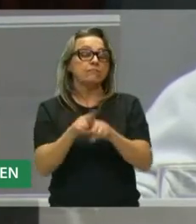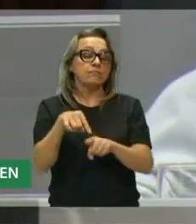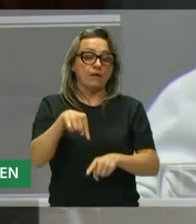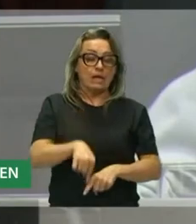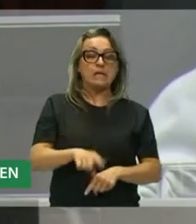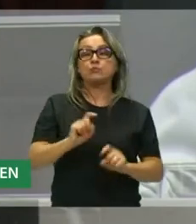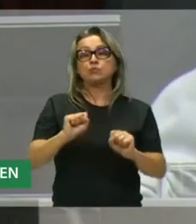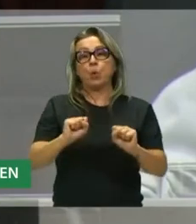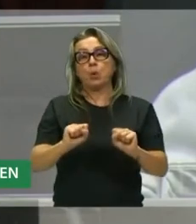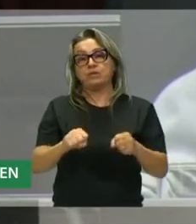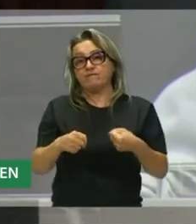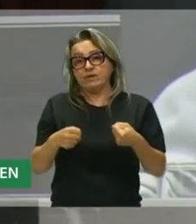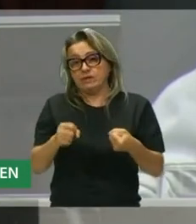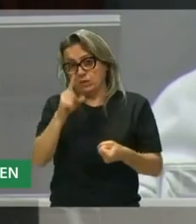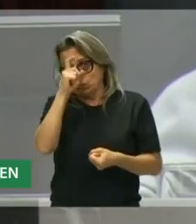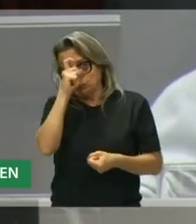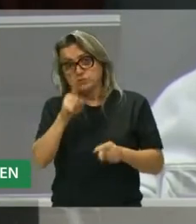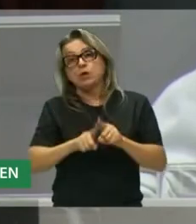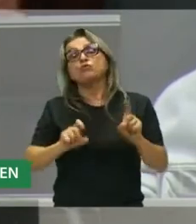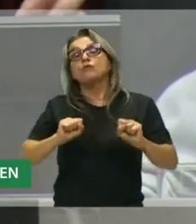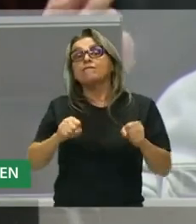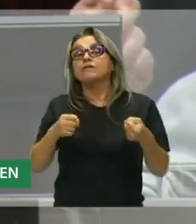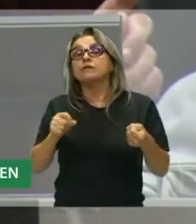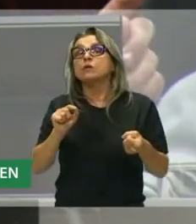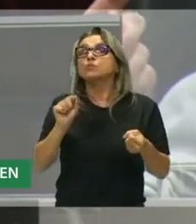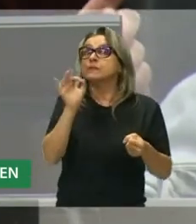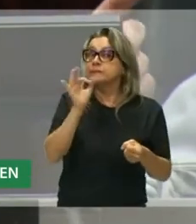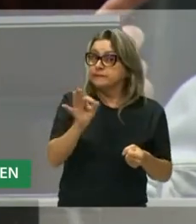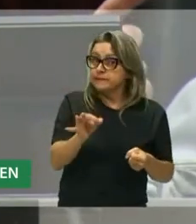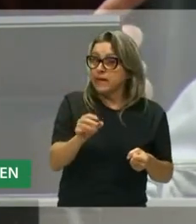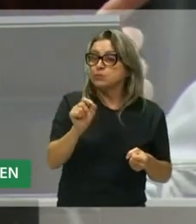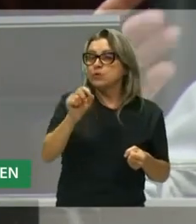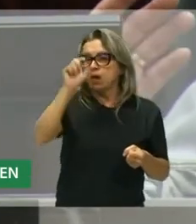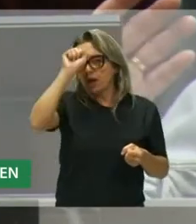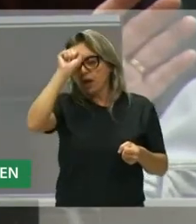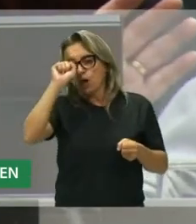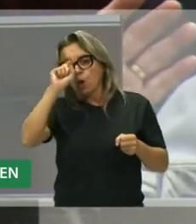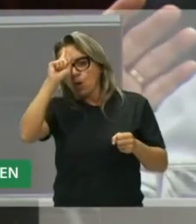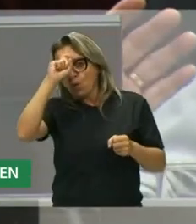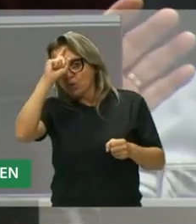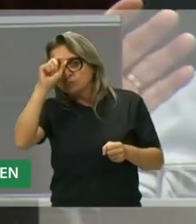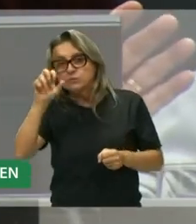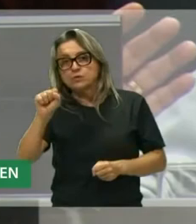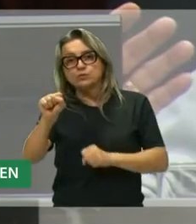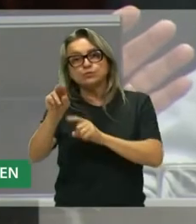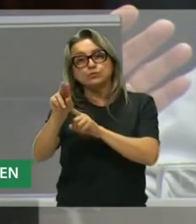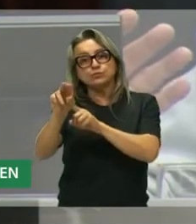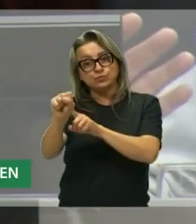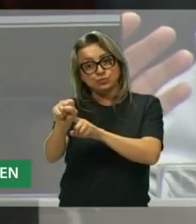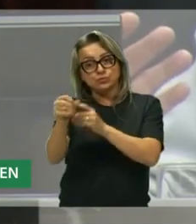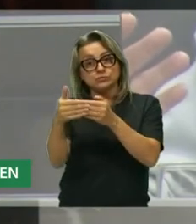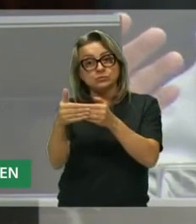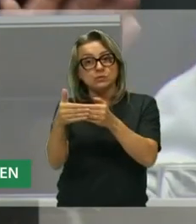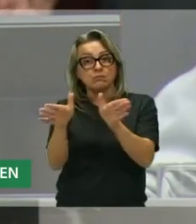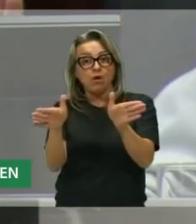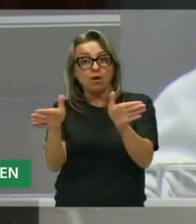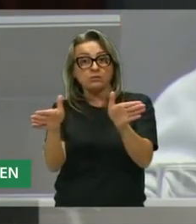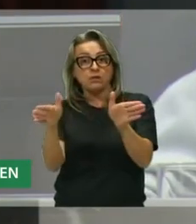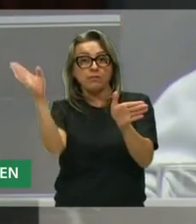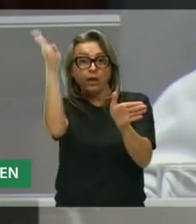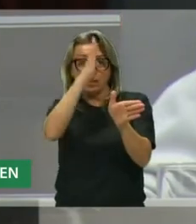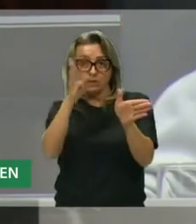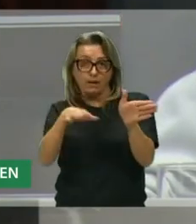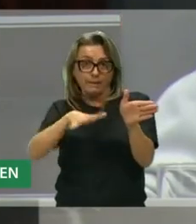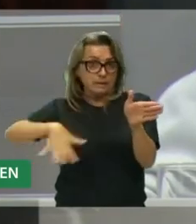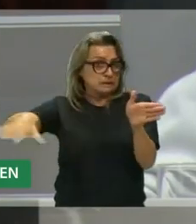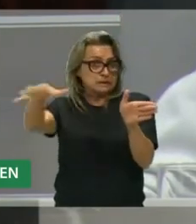hospital, mas é defesa do que é certo, o hospital SUS é porta aberta em qualquer lugar do Brasil. Se você sair daqui